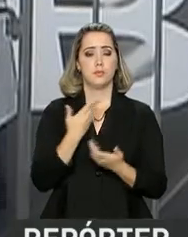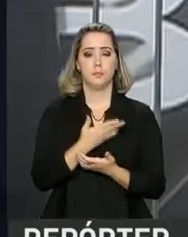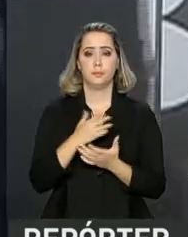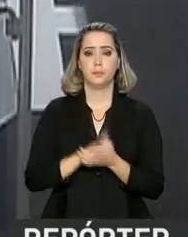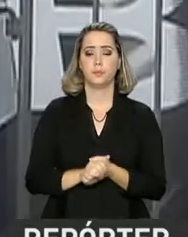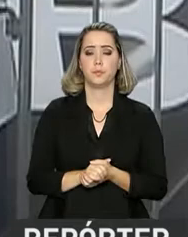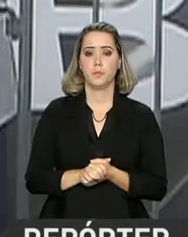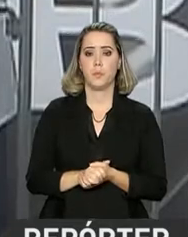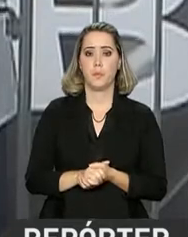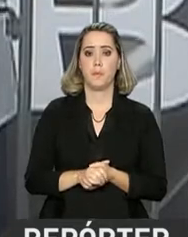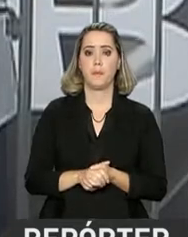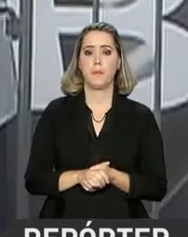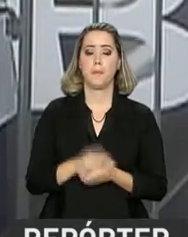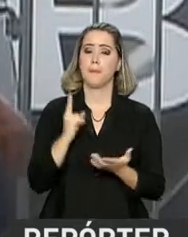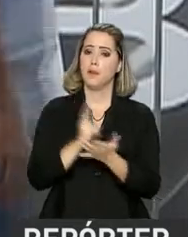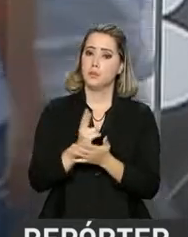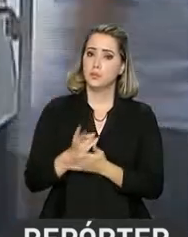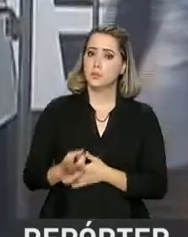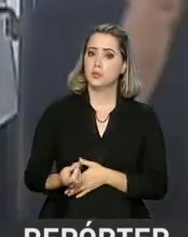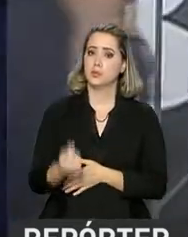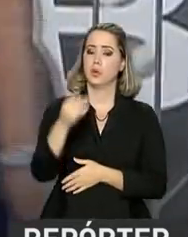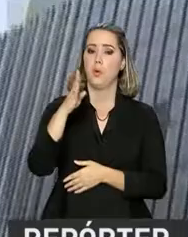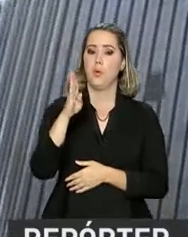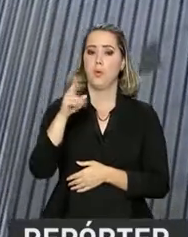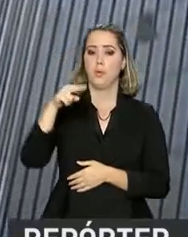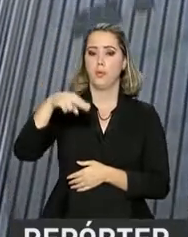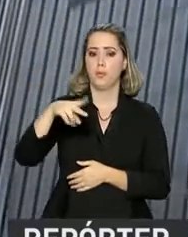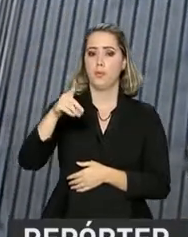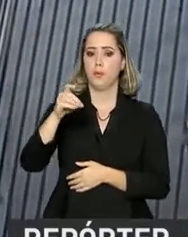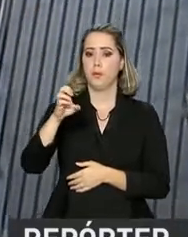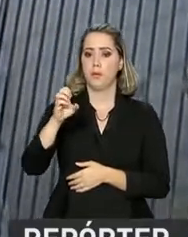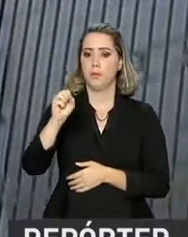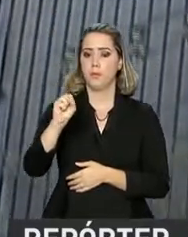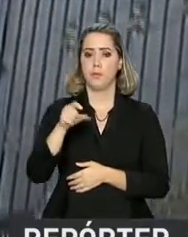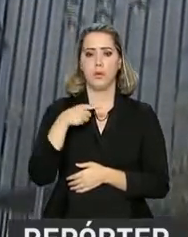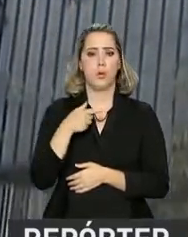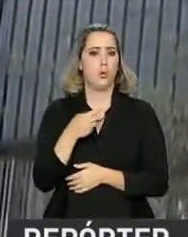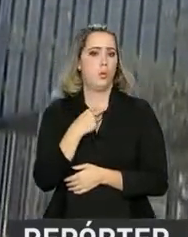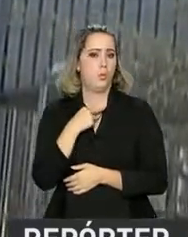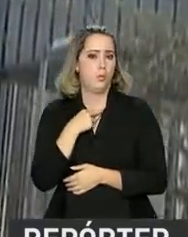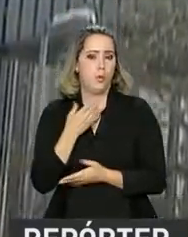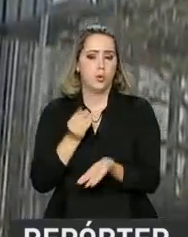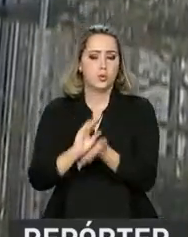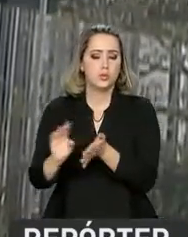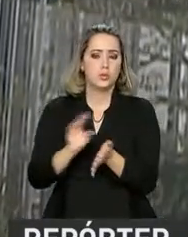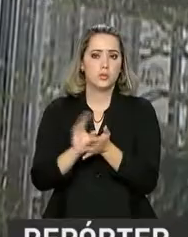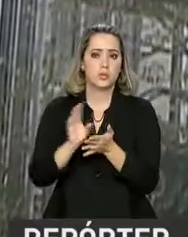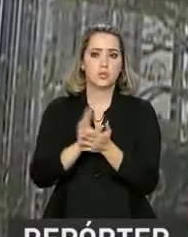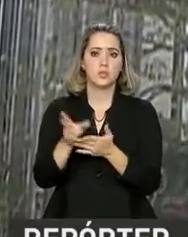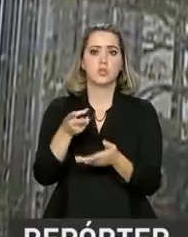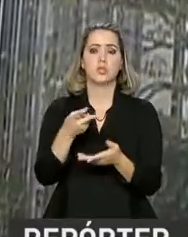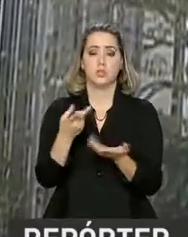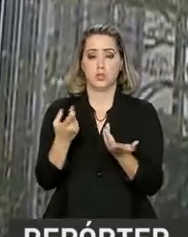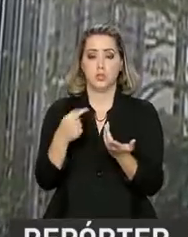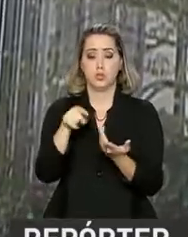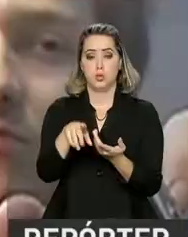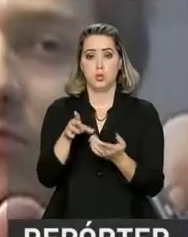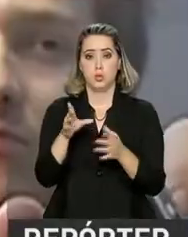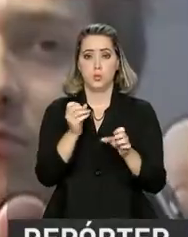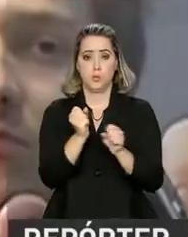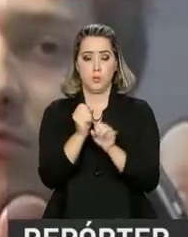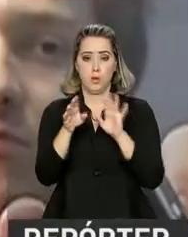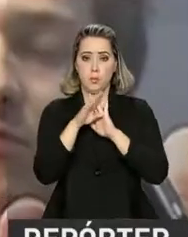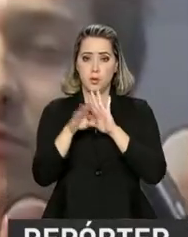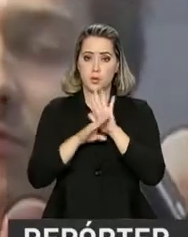opinião do ministro, embora tenha recursos, o BNDES não deverá investir em projetos que podem ser financiados pelo capital privado.